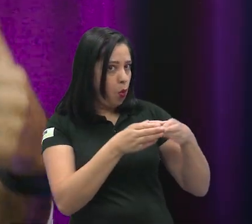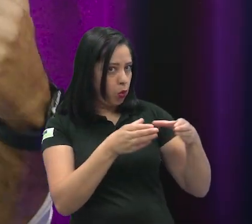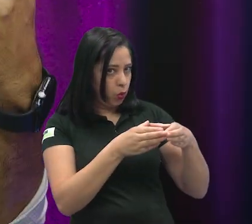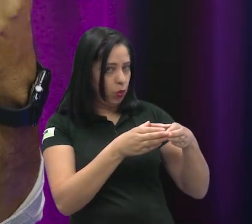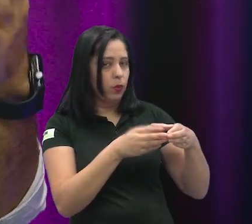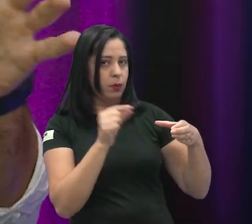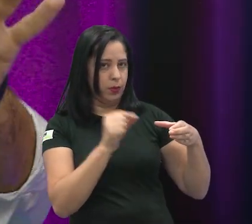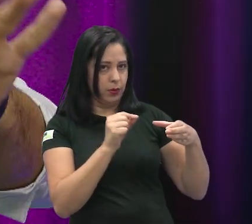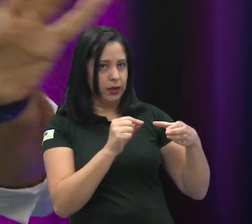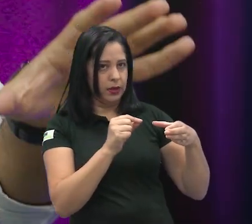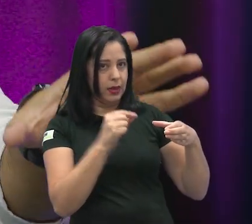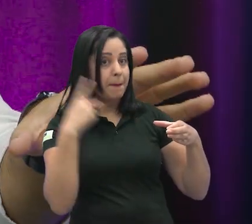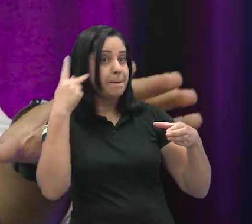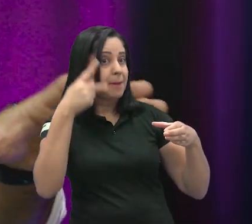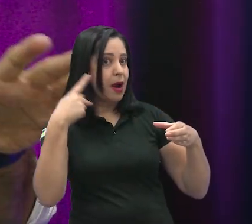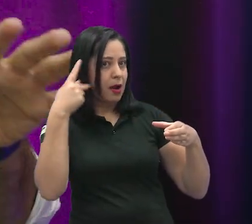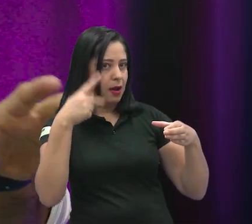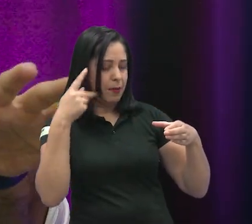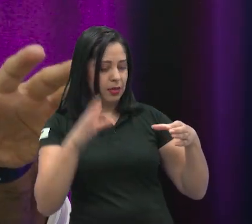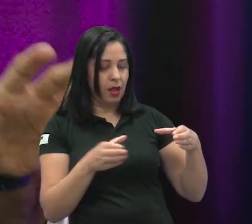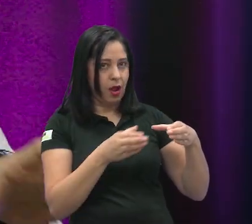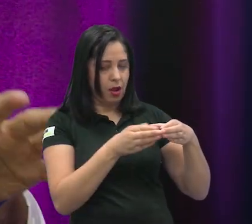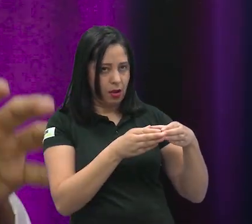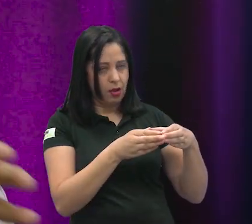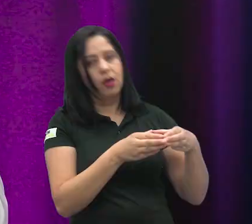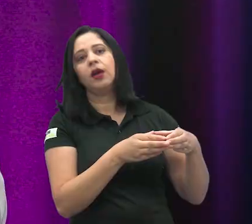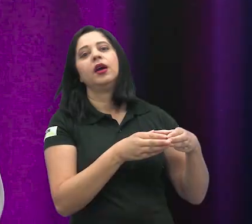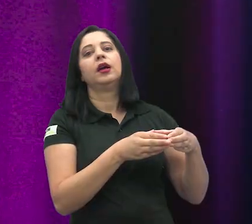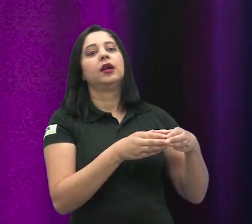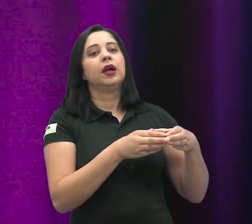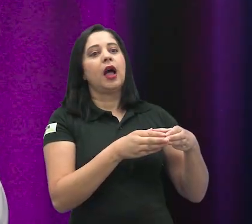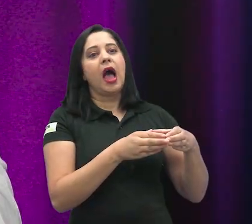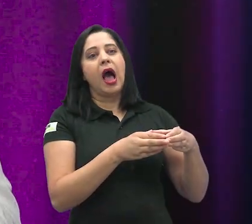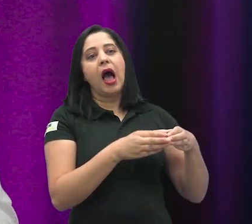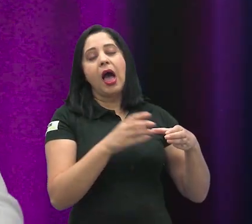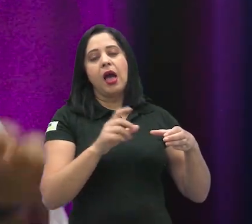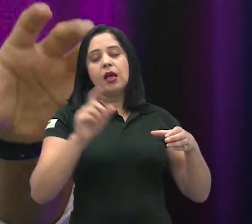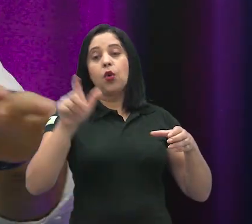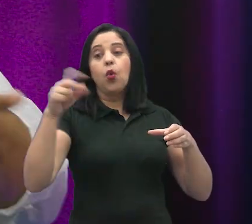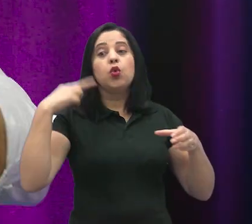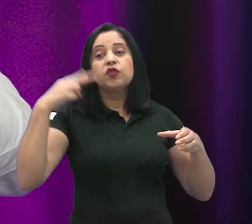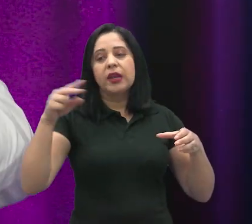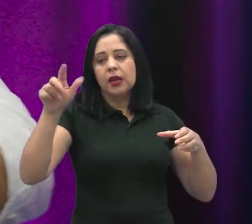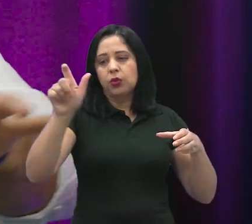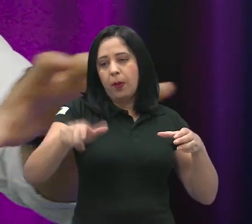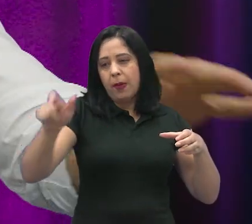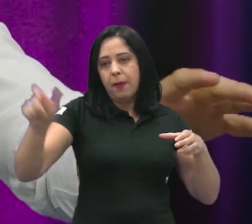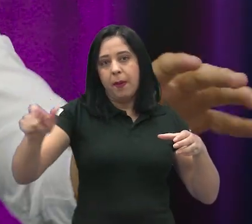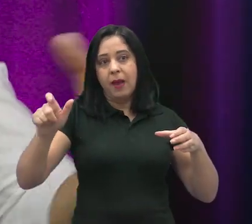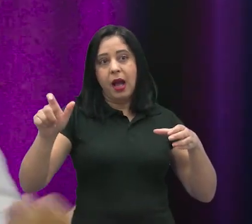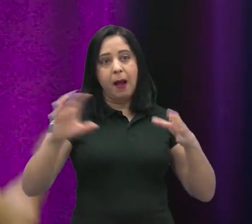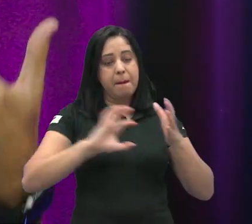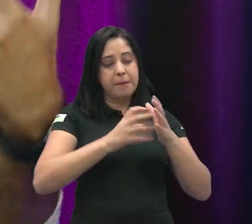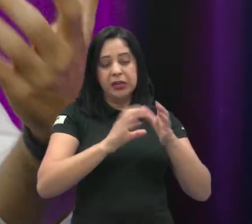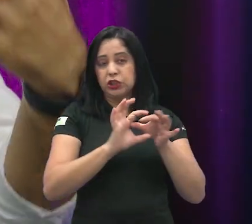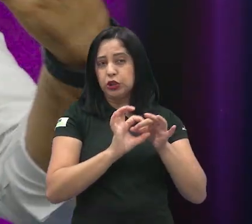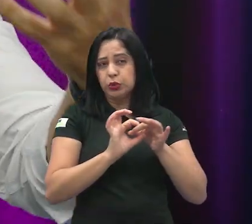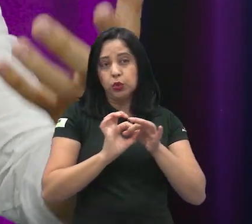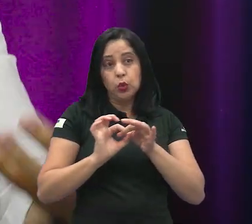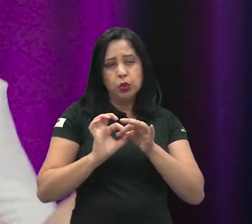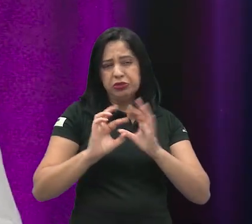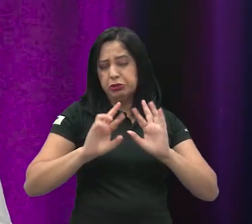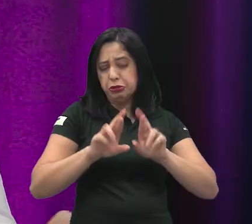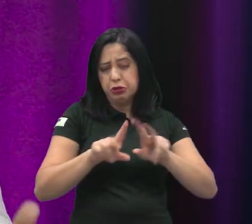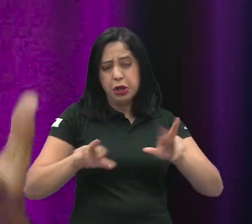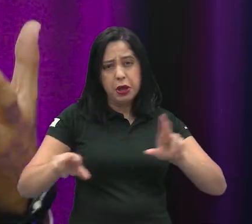seja, não é uma frente que, muitas vezes, está atrelada a um determinado partido ou a um campo de oposição e situação. É uma união,